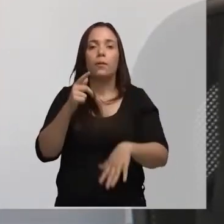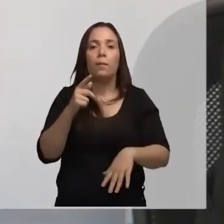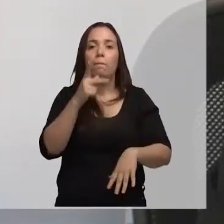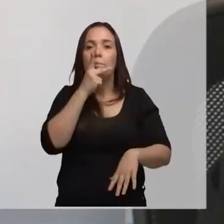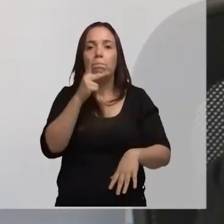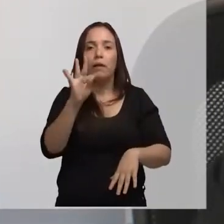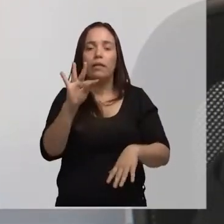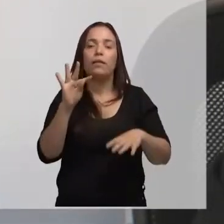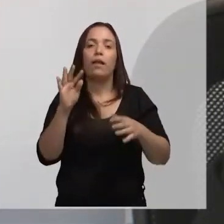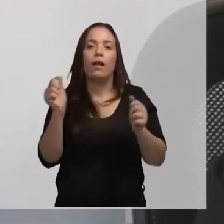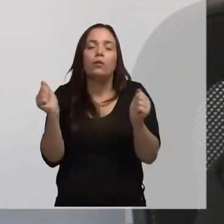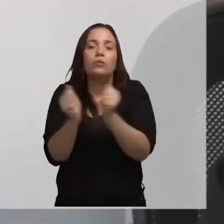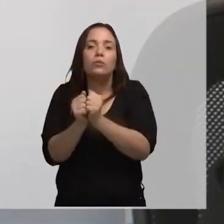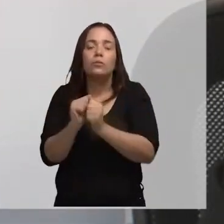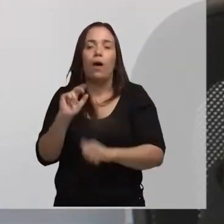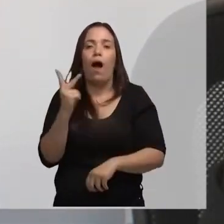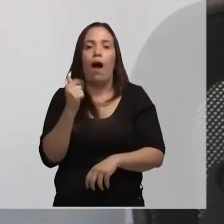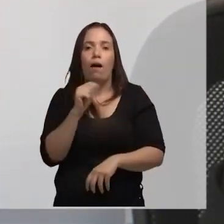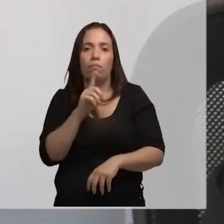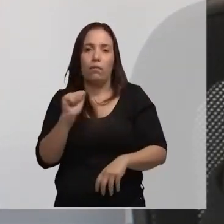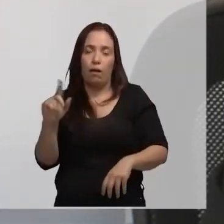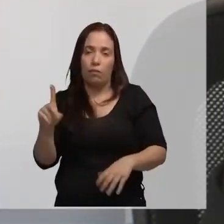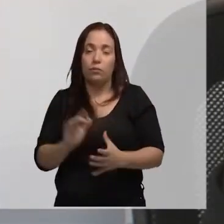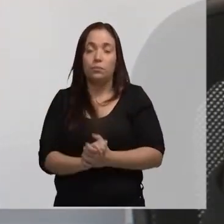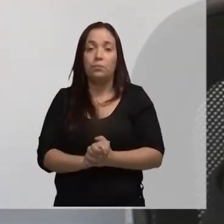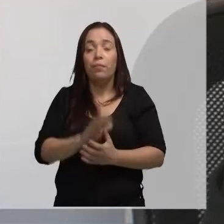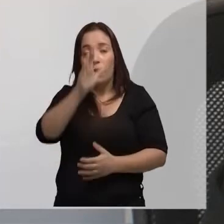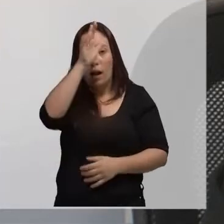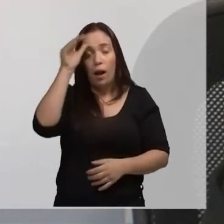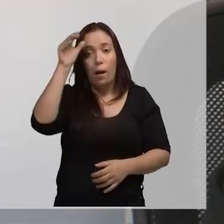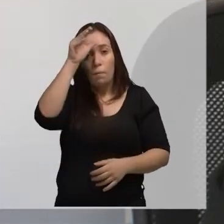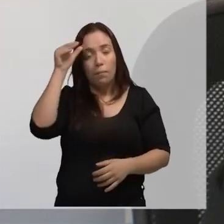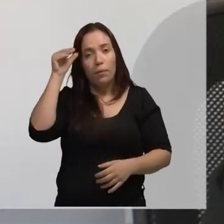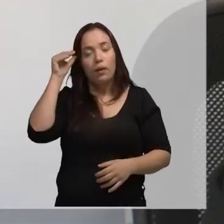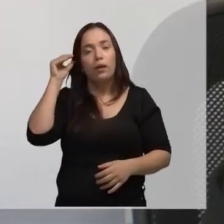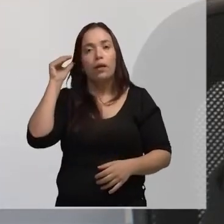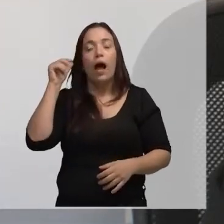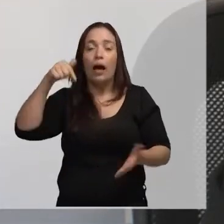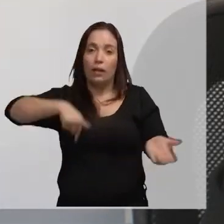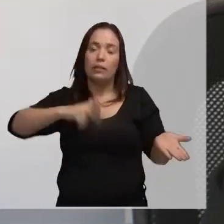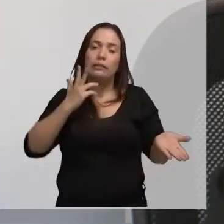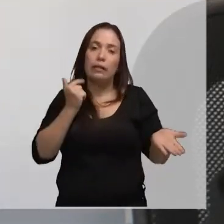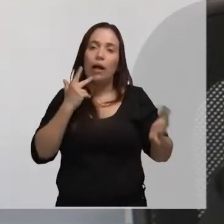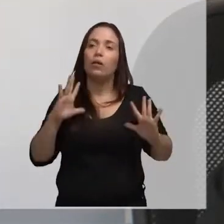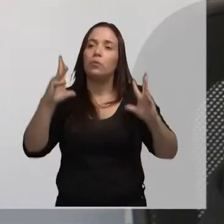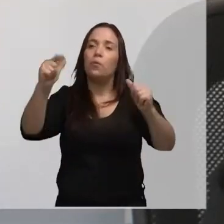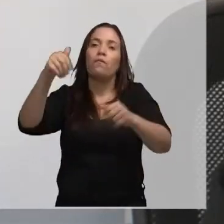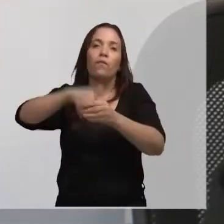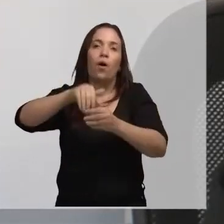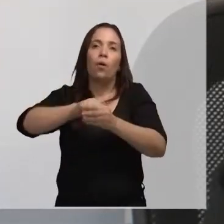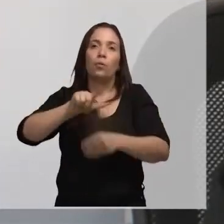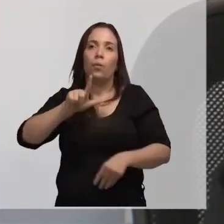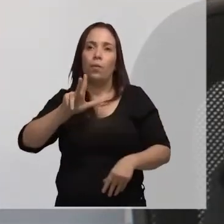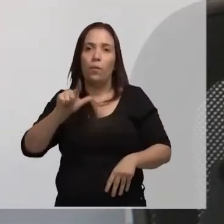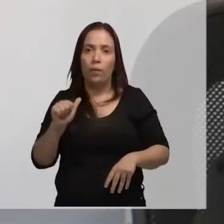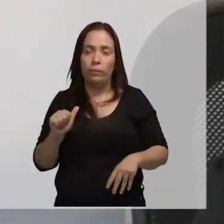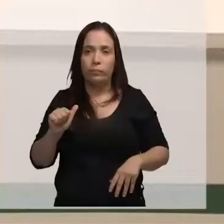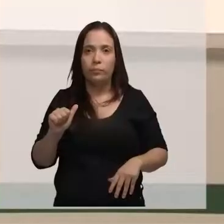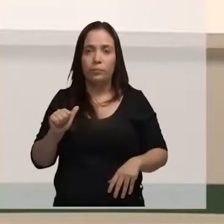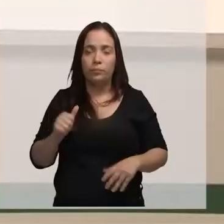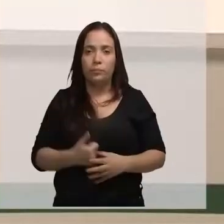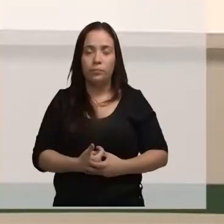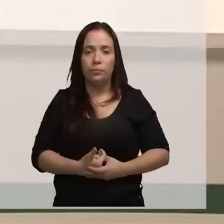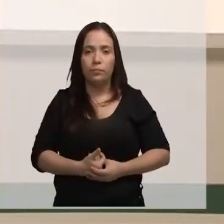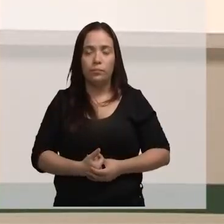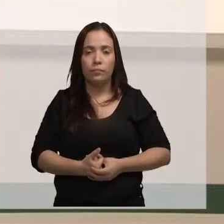Haddad. Camilo tem demonstrado... Que no Ceará o voto é lulista. Como o voto como